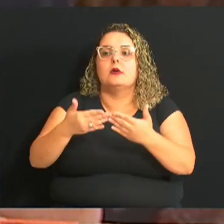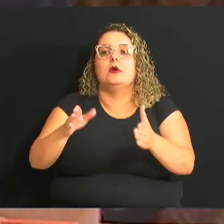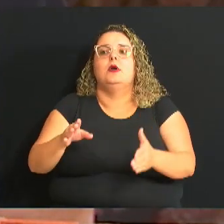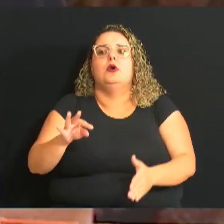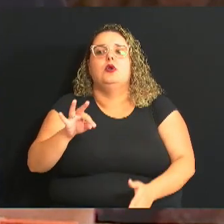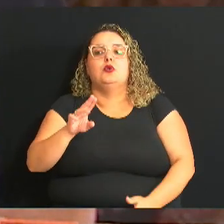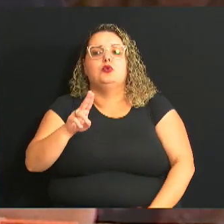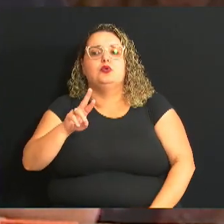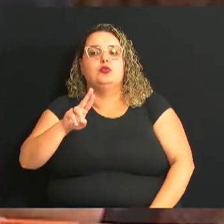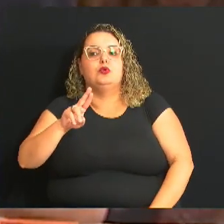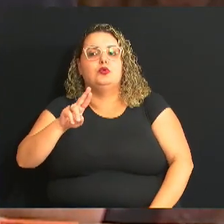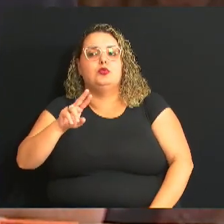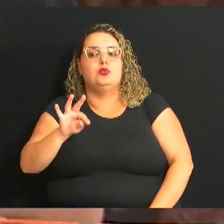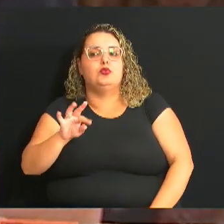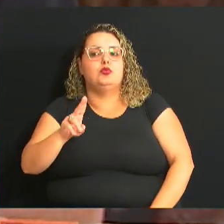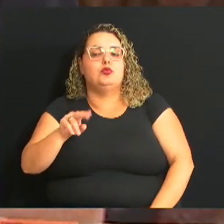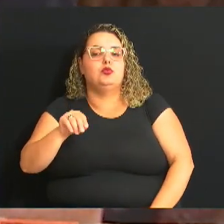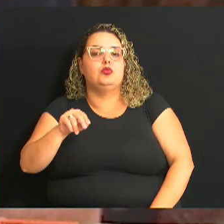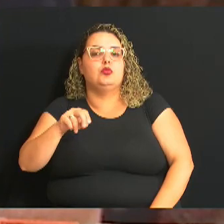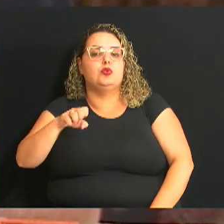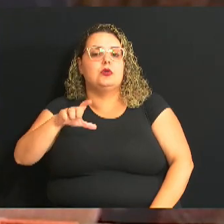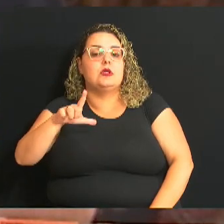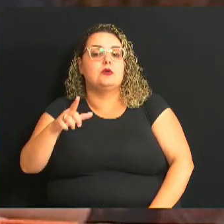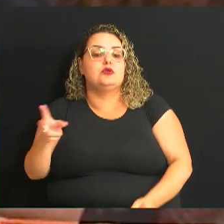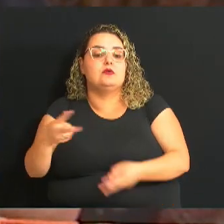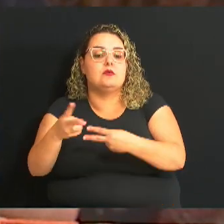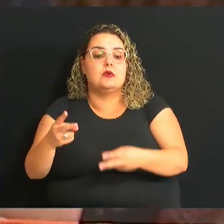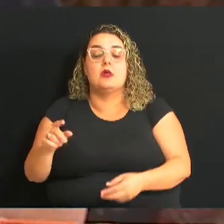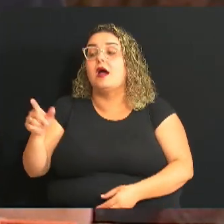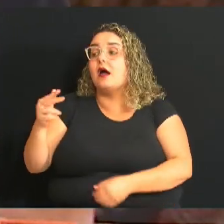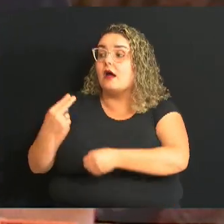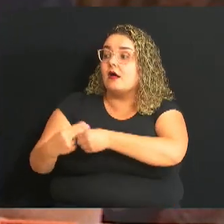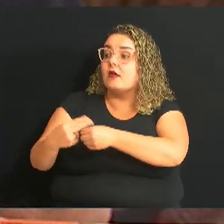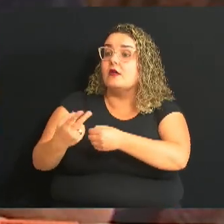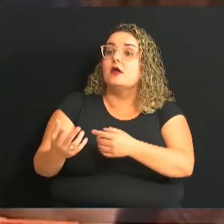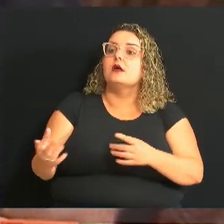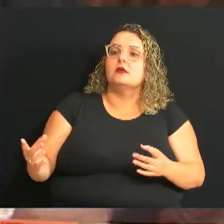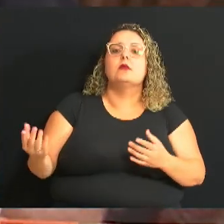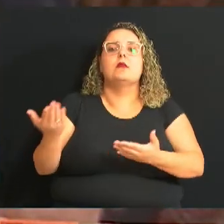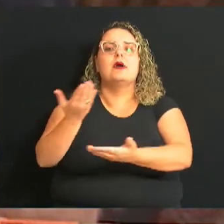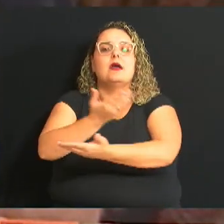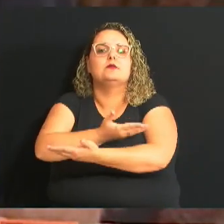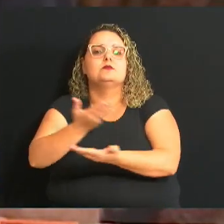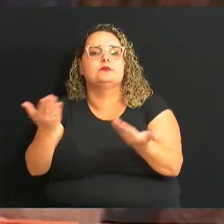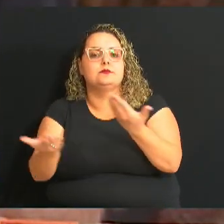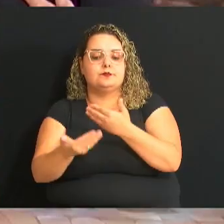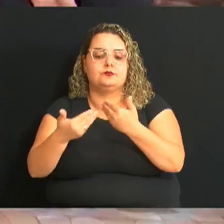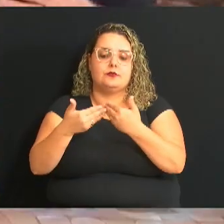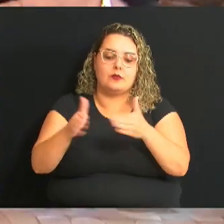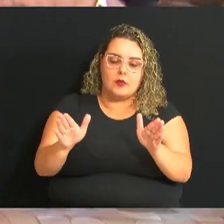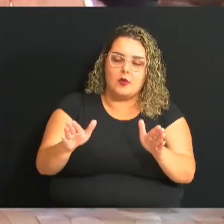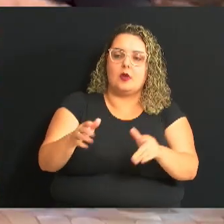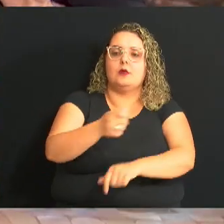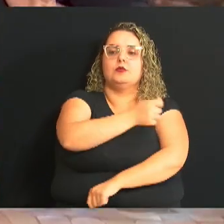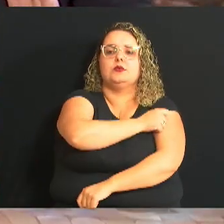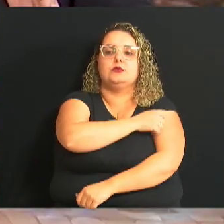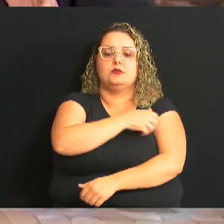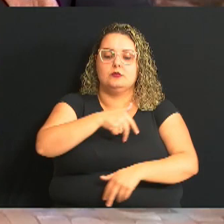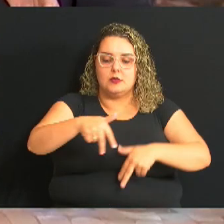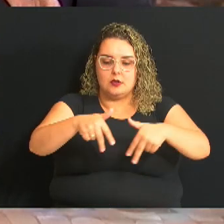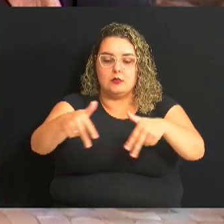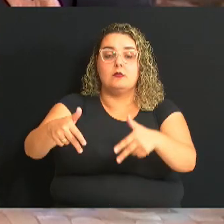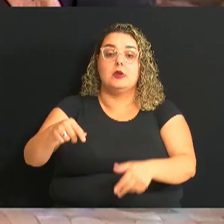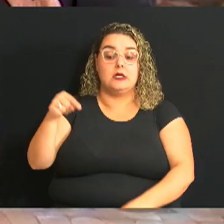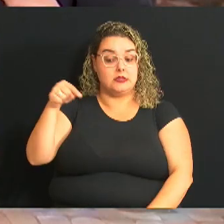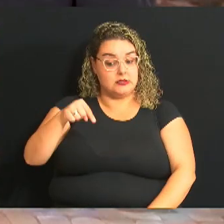a faculdade aqui, a Unicamp. Sim. Então, vamos abrir um contato. Faz essa ponte. Exatamente. Então, ele abre portas para os alunos, mas os alunos é que têm que